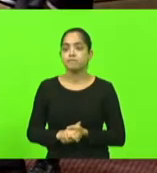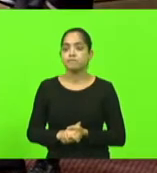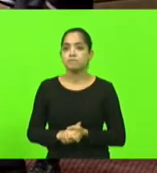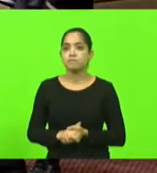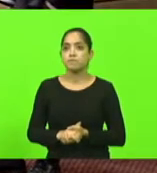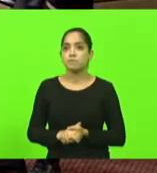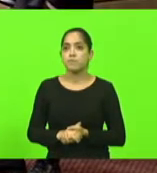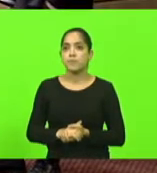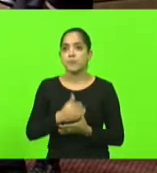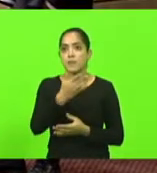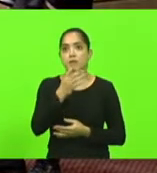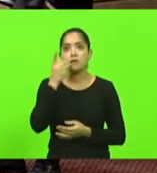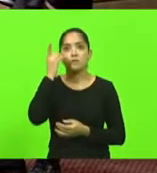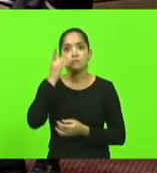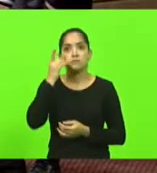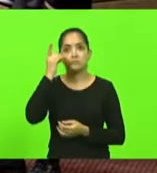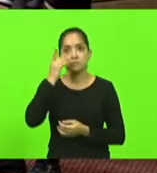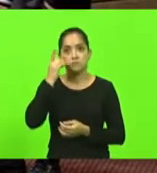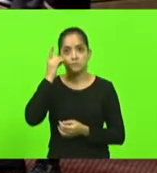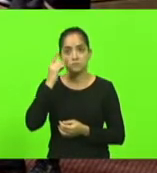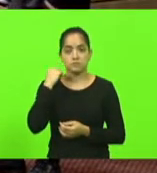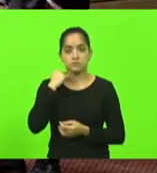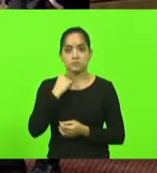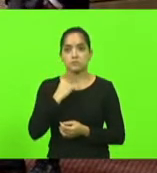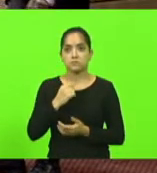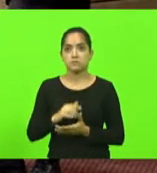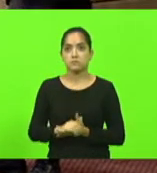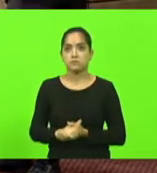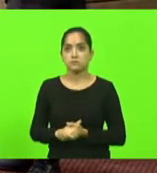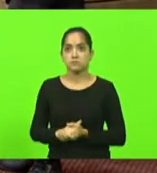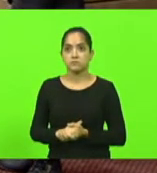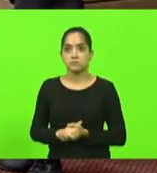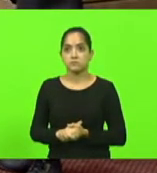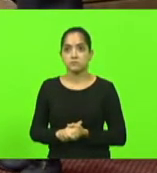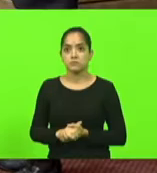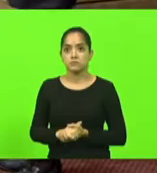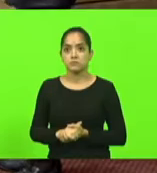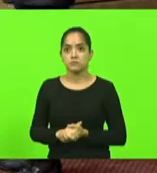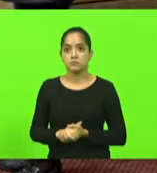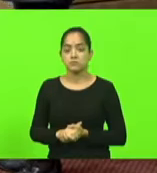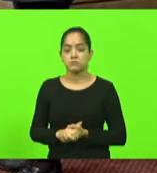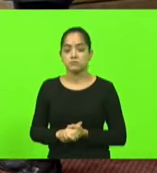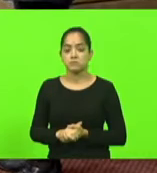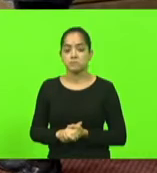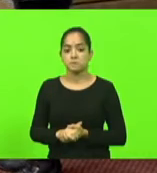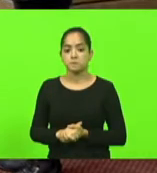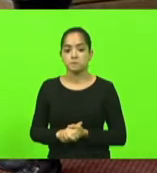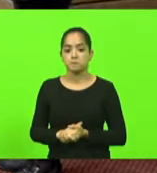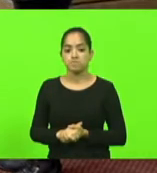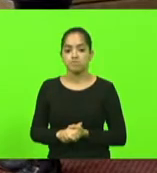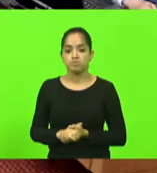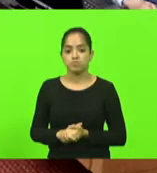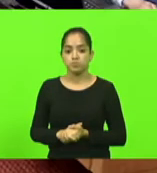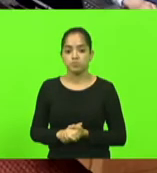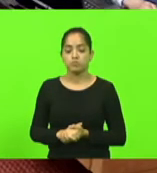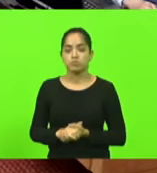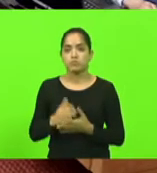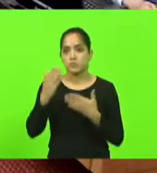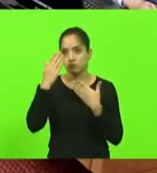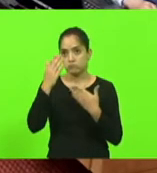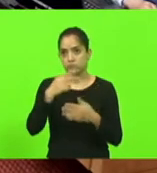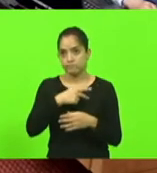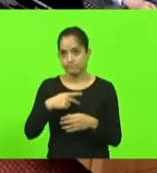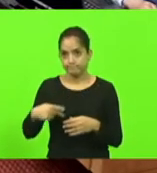A palavra, deputado Silvio Drevec. Depois pedi a palavra também, deputado Mauro. Obrigado, senhor presidente,